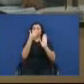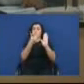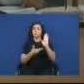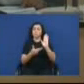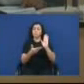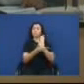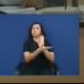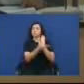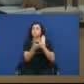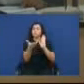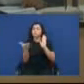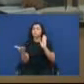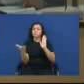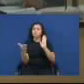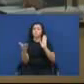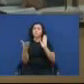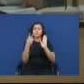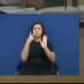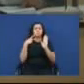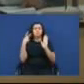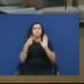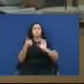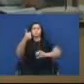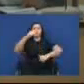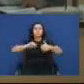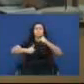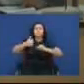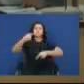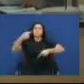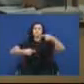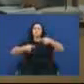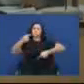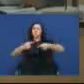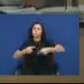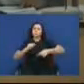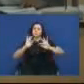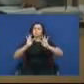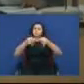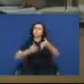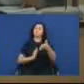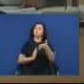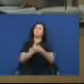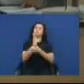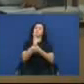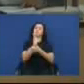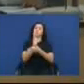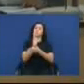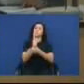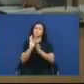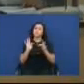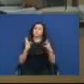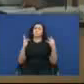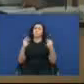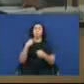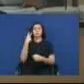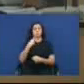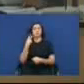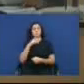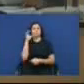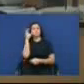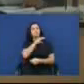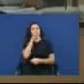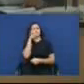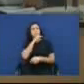proposta de lei complementar seja apreciada, discutida e, ao final, aprovada pelos ilustres vereadores